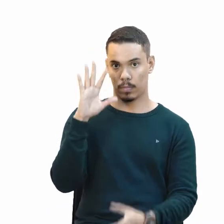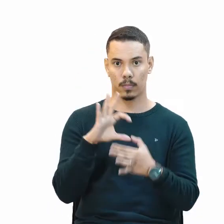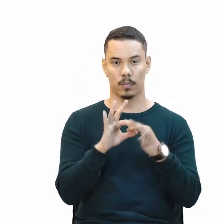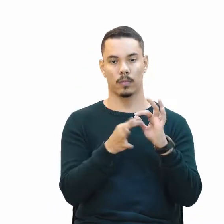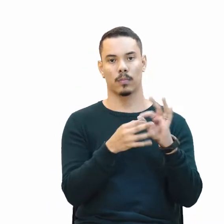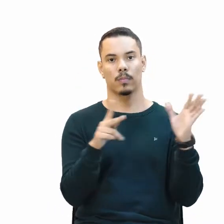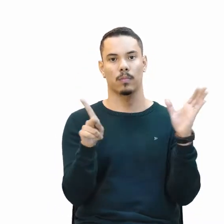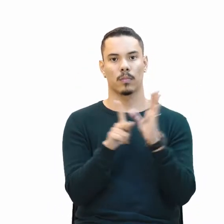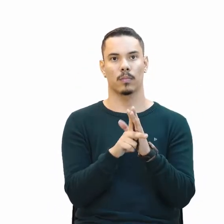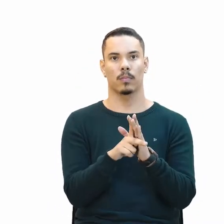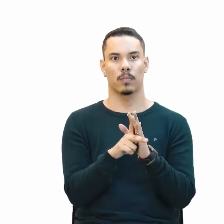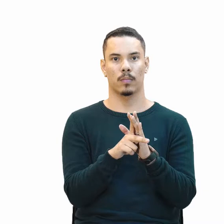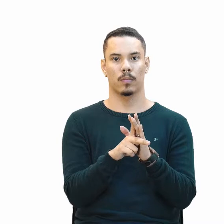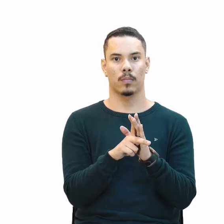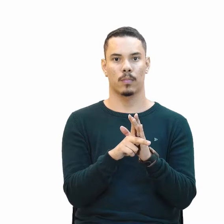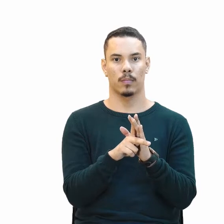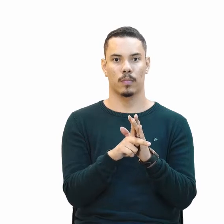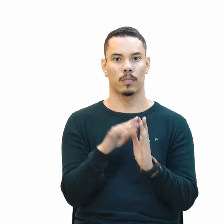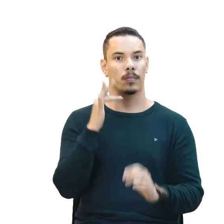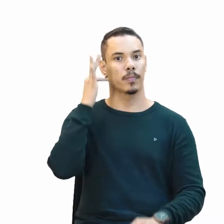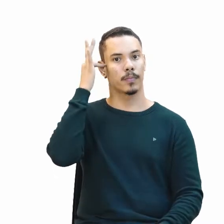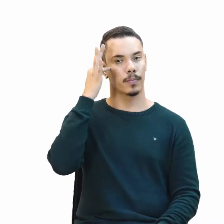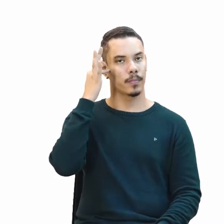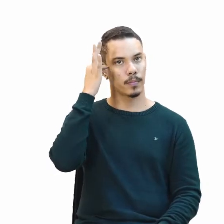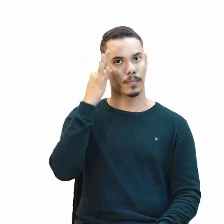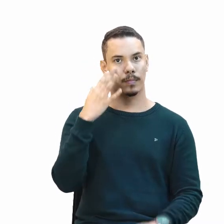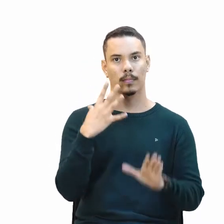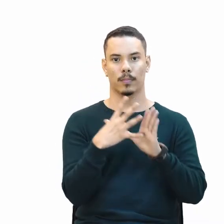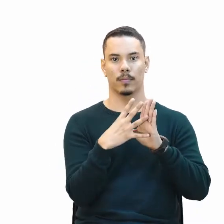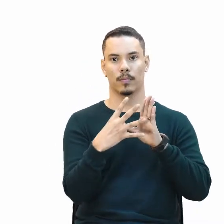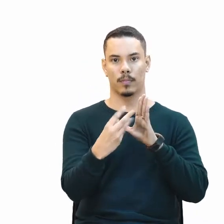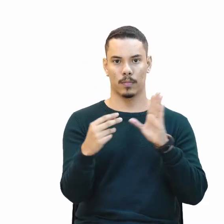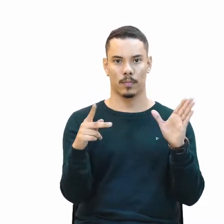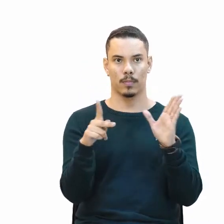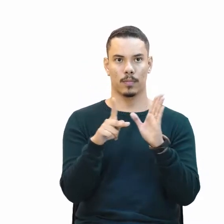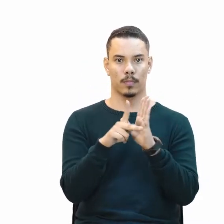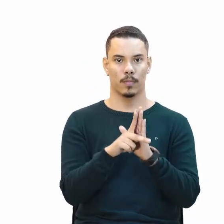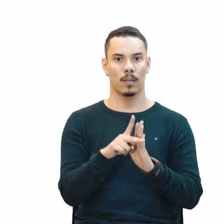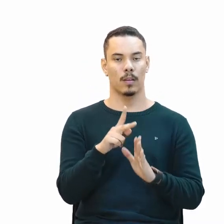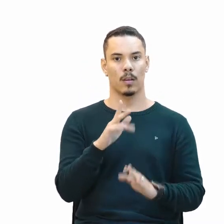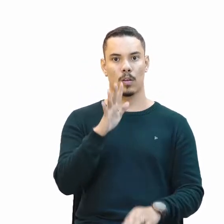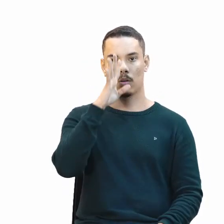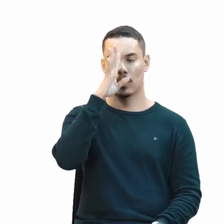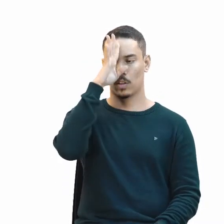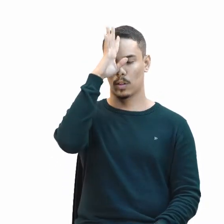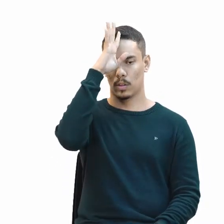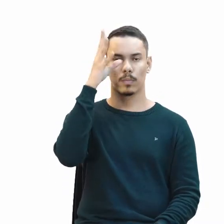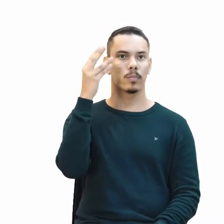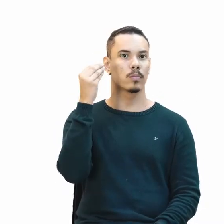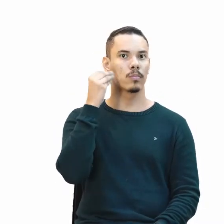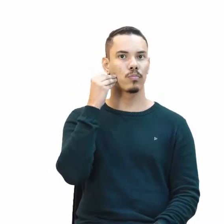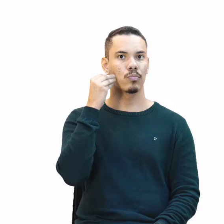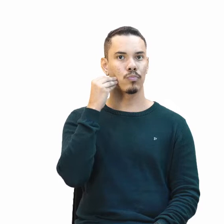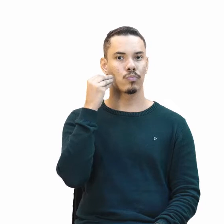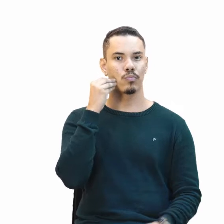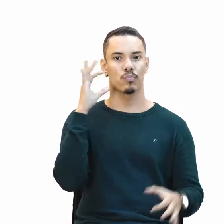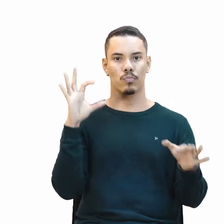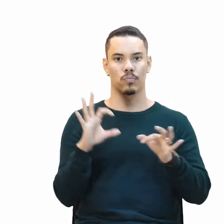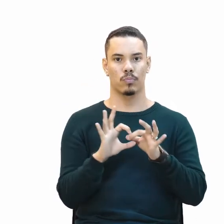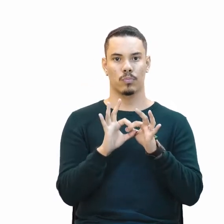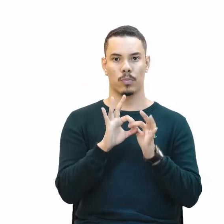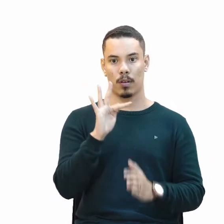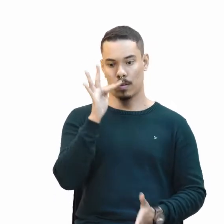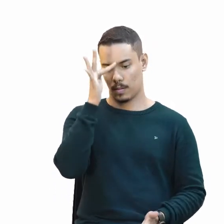filosofia patrística, inspirada na filosofia greco-romana, tentou munir a fé, olha